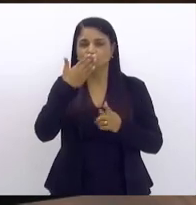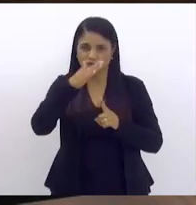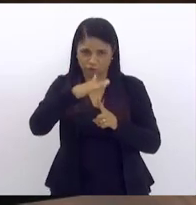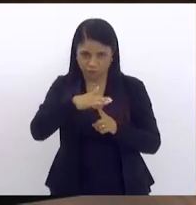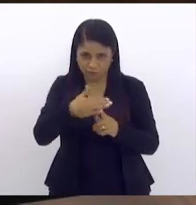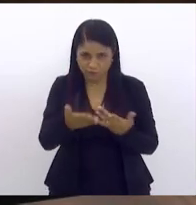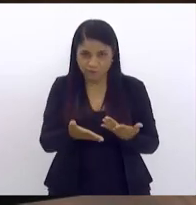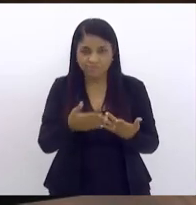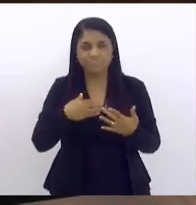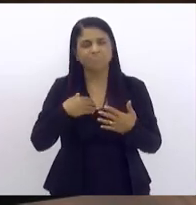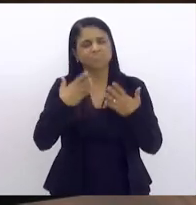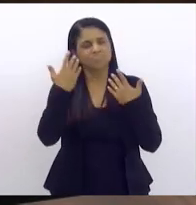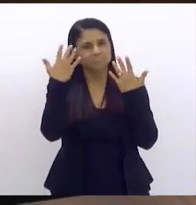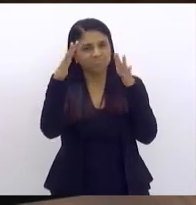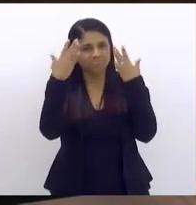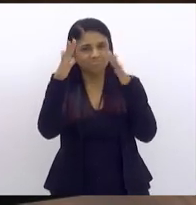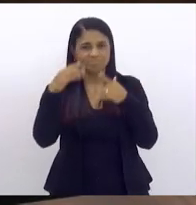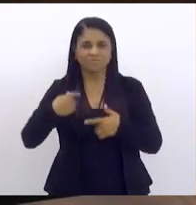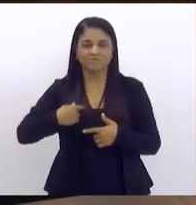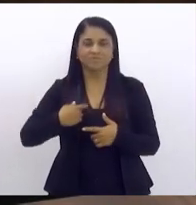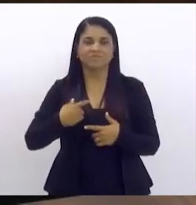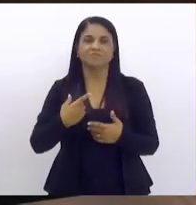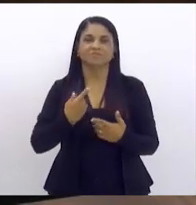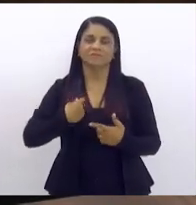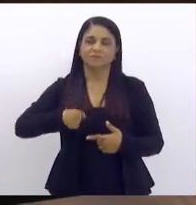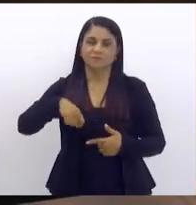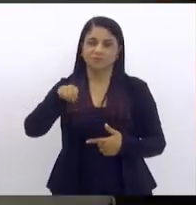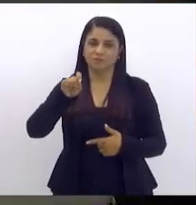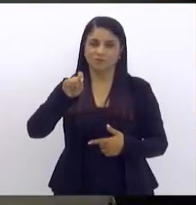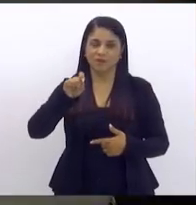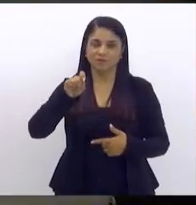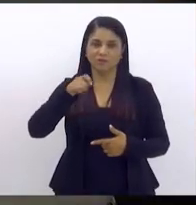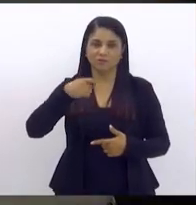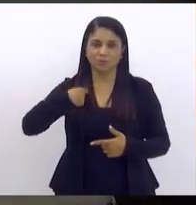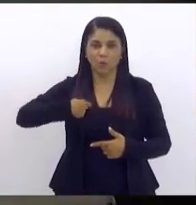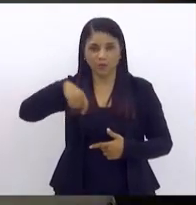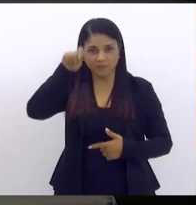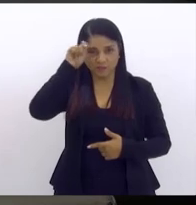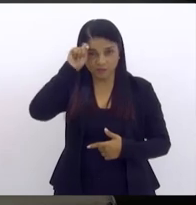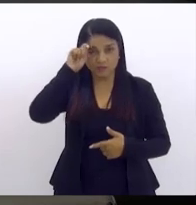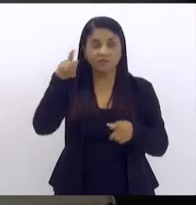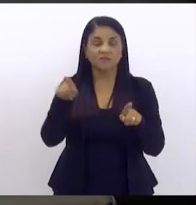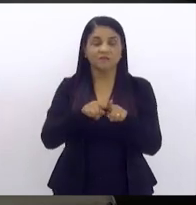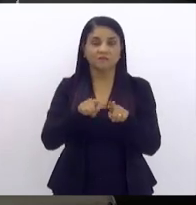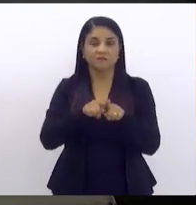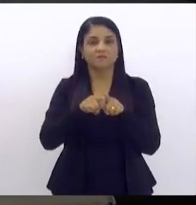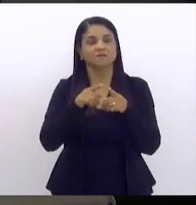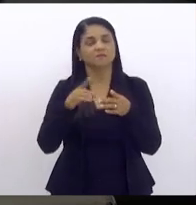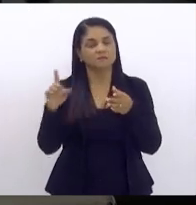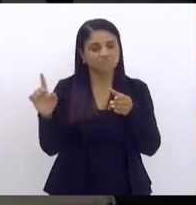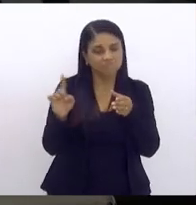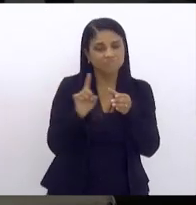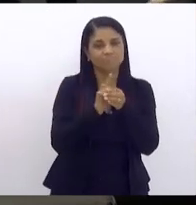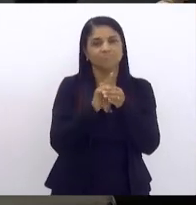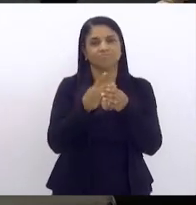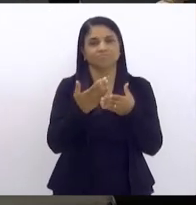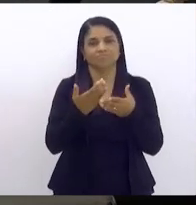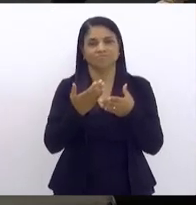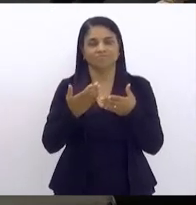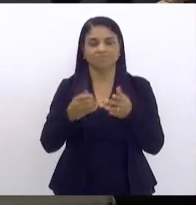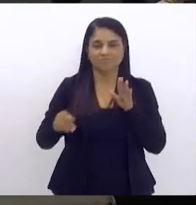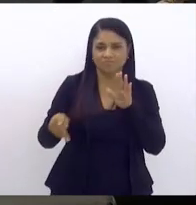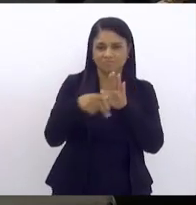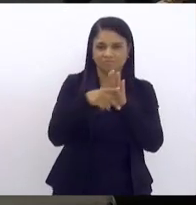autores, apoio e agradeço a coautoria. Para declarar, presidente. Opa,